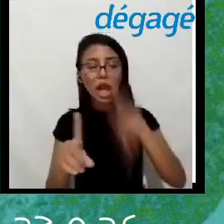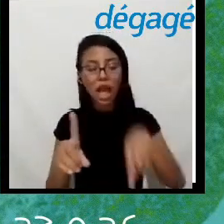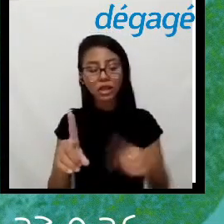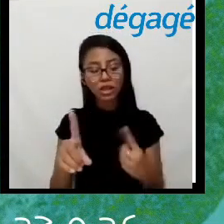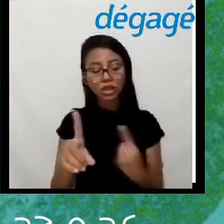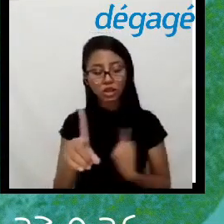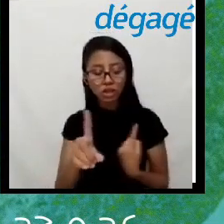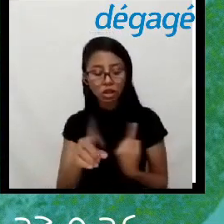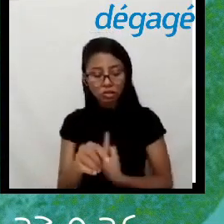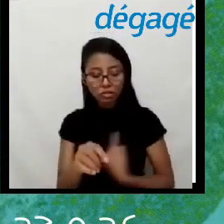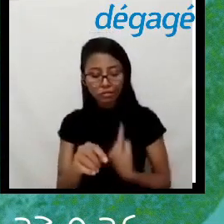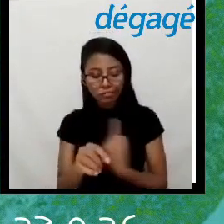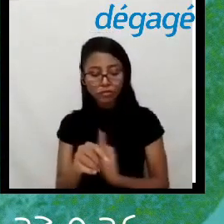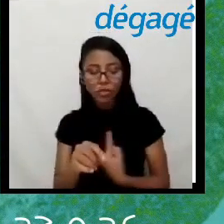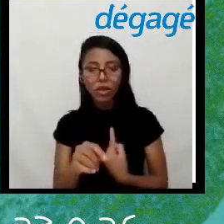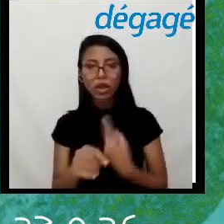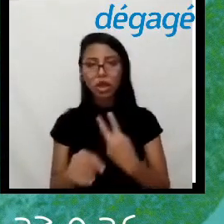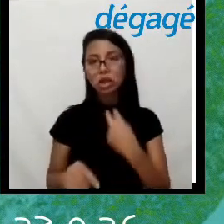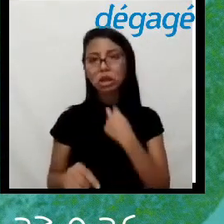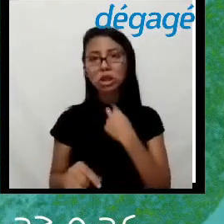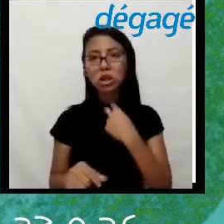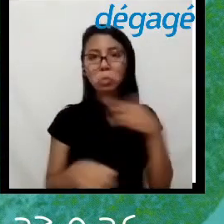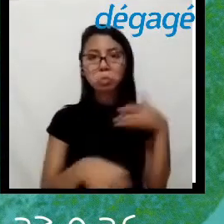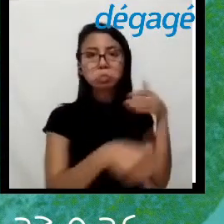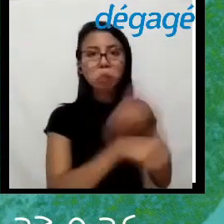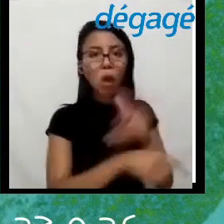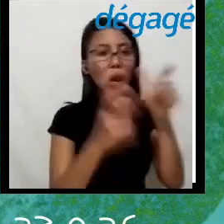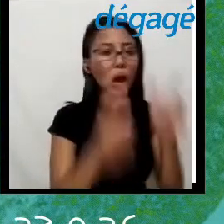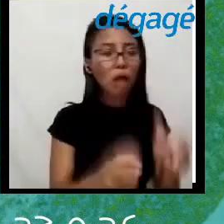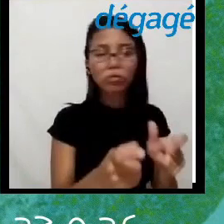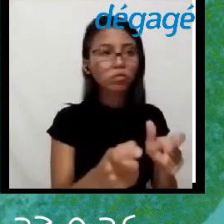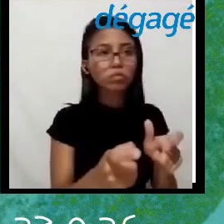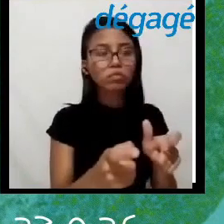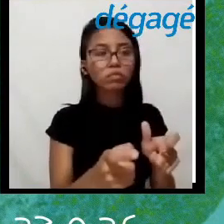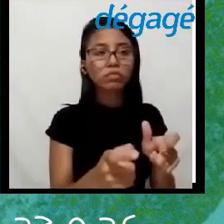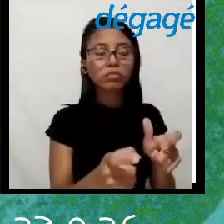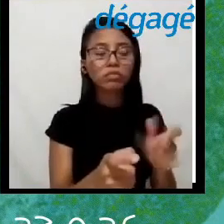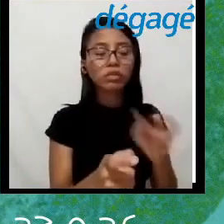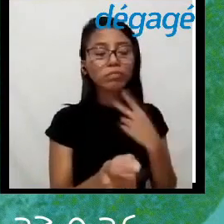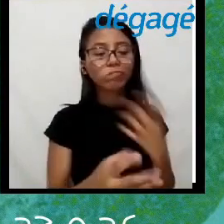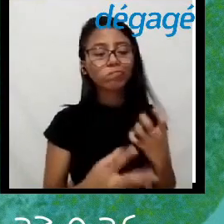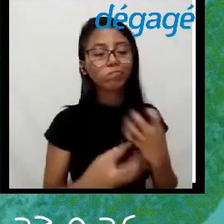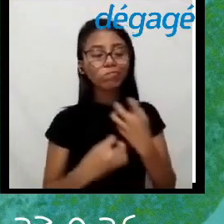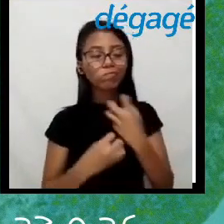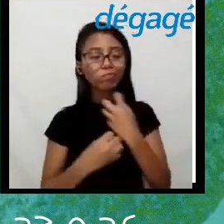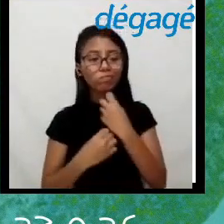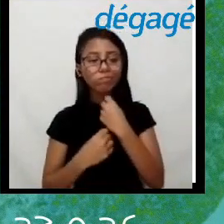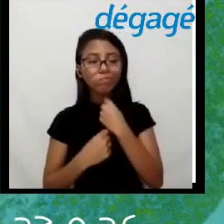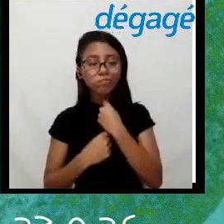e, consequentemente, sermos afetados e afetarmos uma vida social.